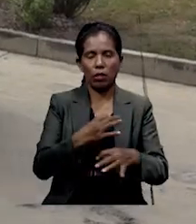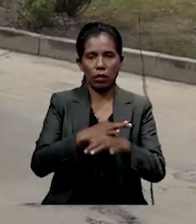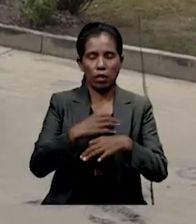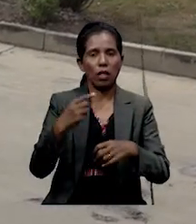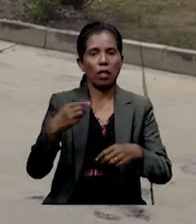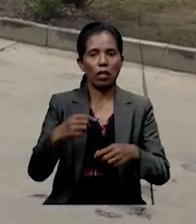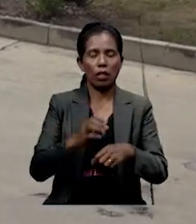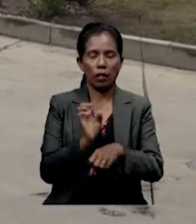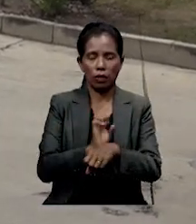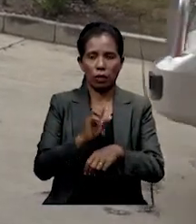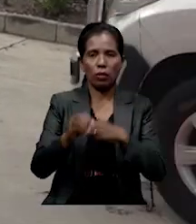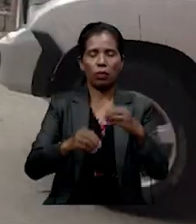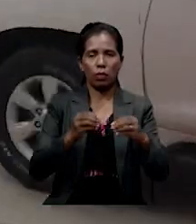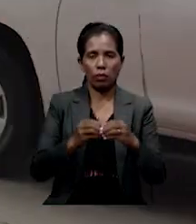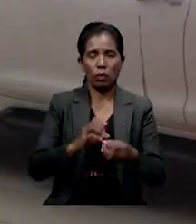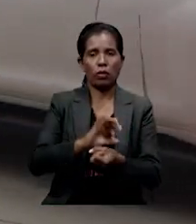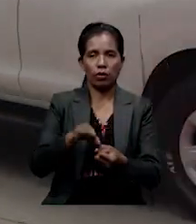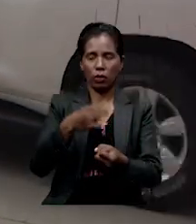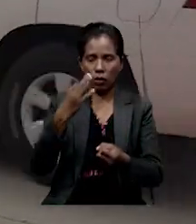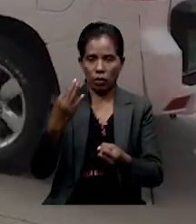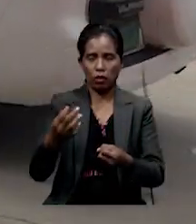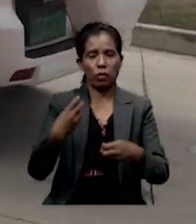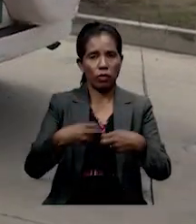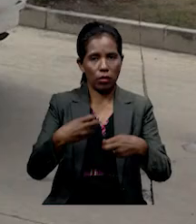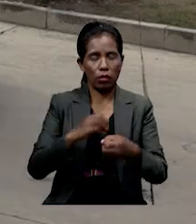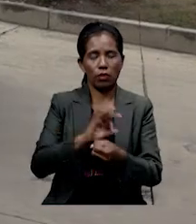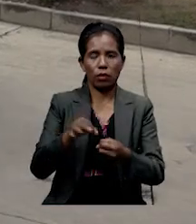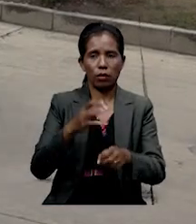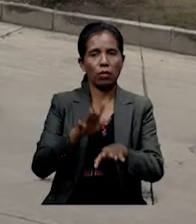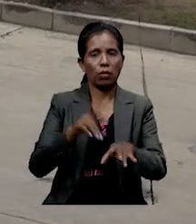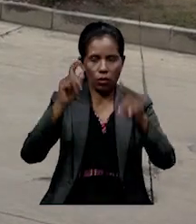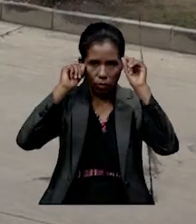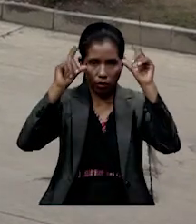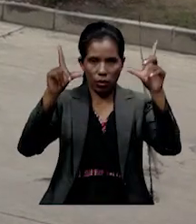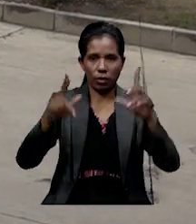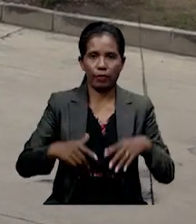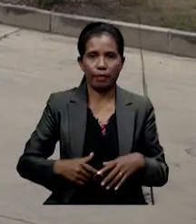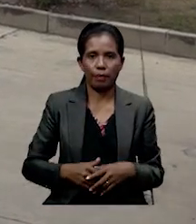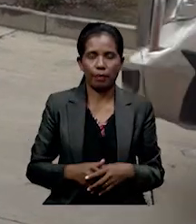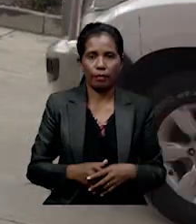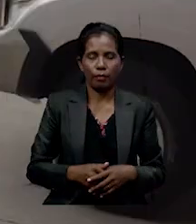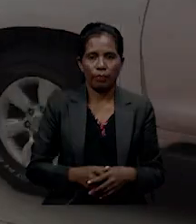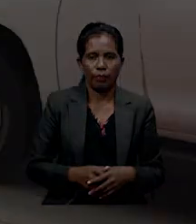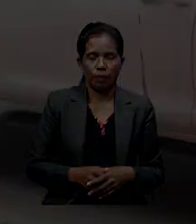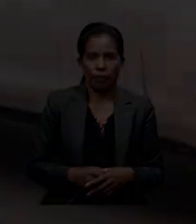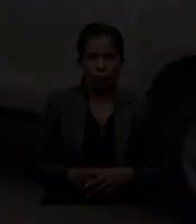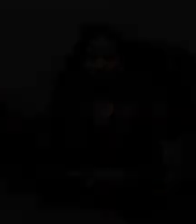economia, relaciona o impacto COVID-19 nebe afeta Mos Timor-Leste. Agustin da Costa, Tomé da Silva, Gemen.